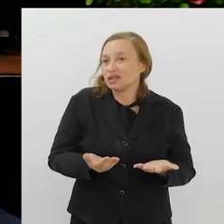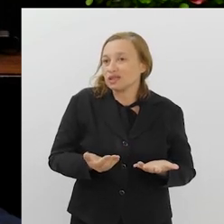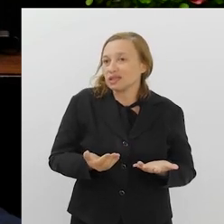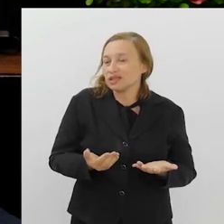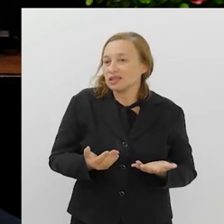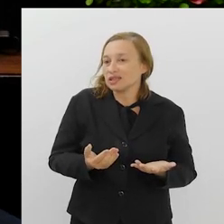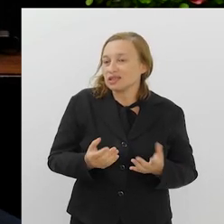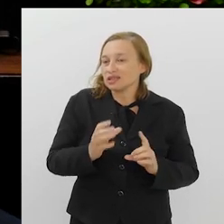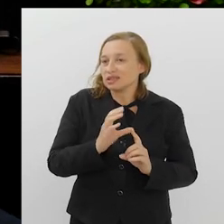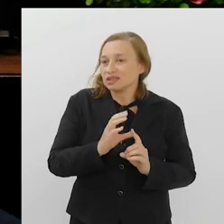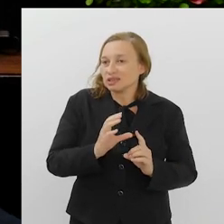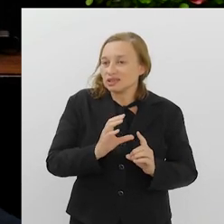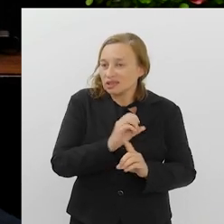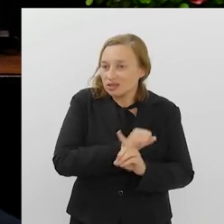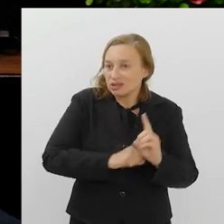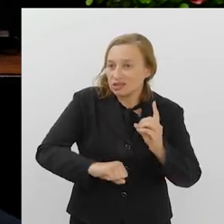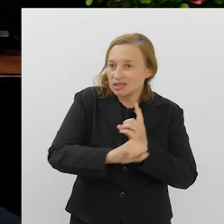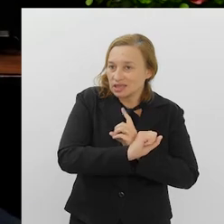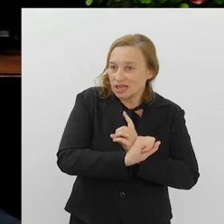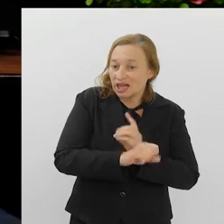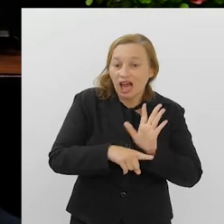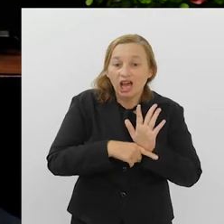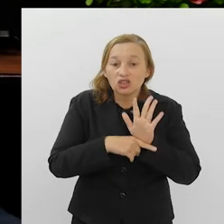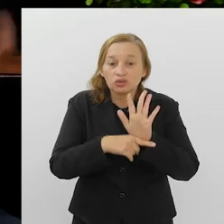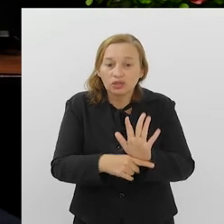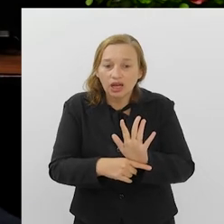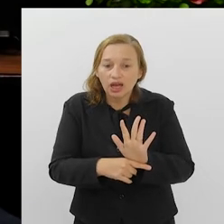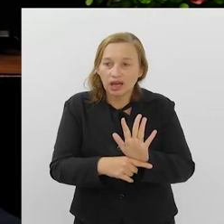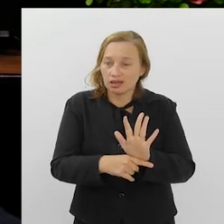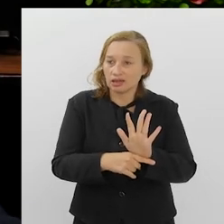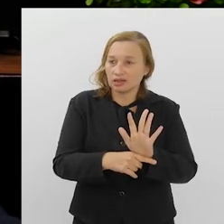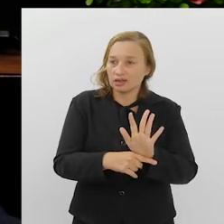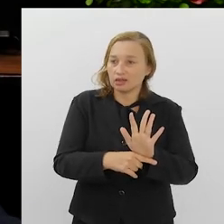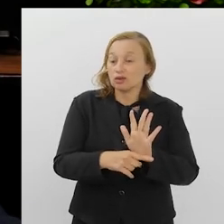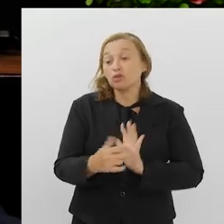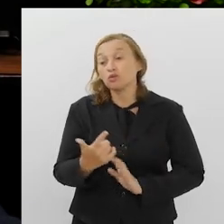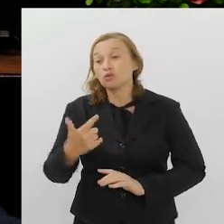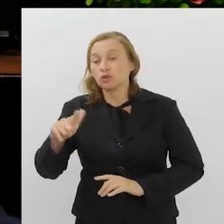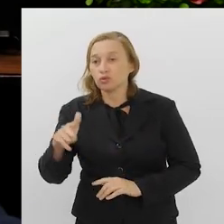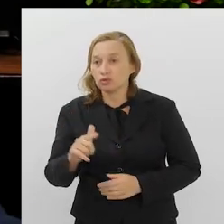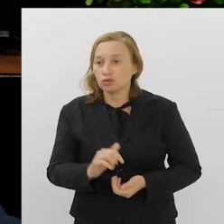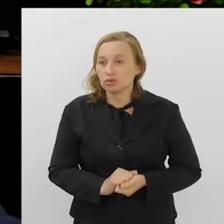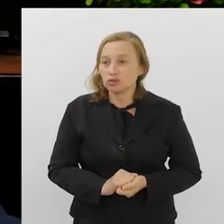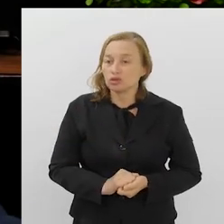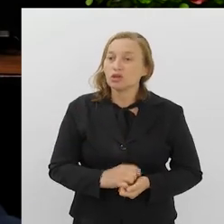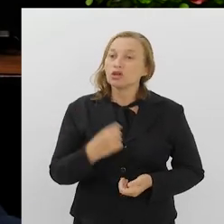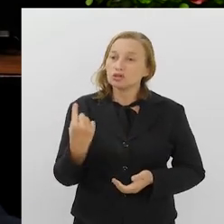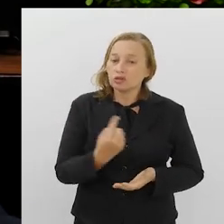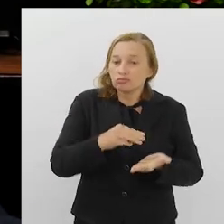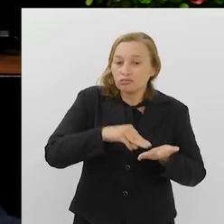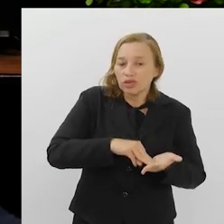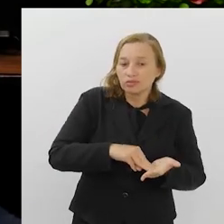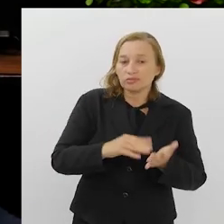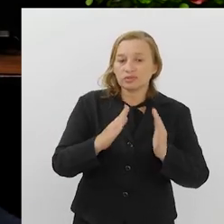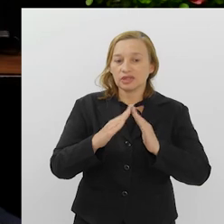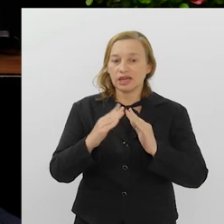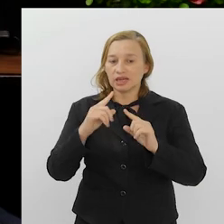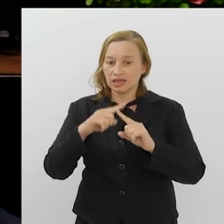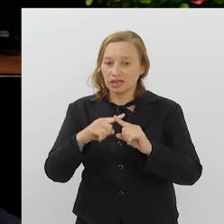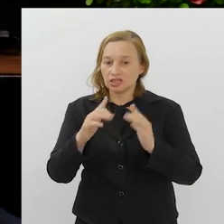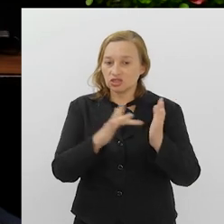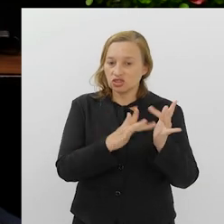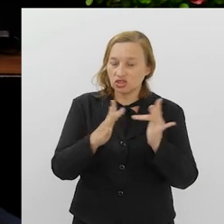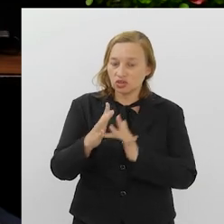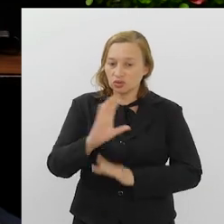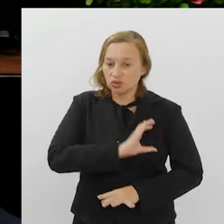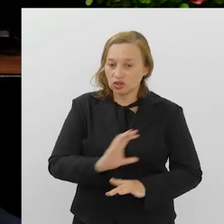como membros tanto da da da nossa comunidade doar para ajudar nosso próximo nós os membros da